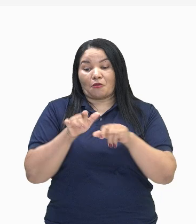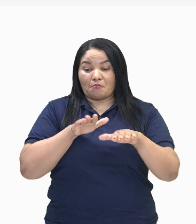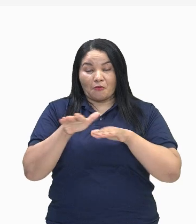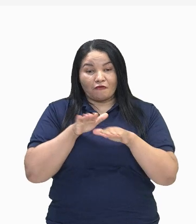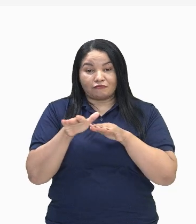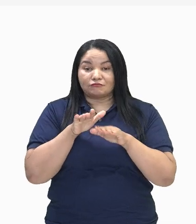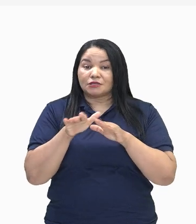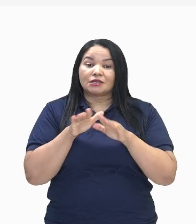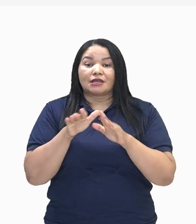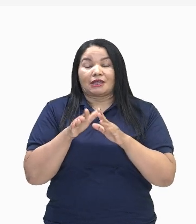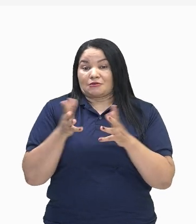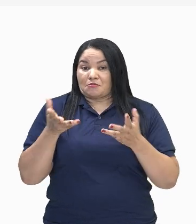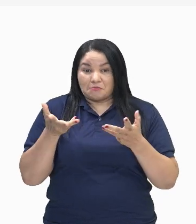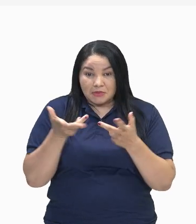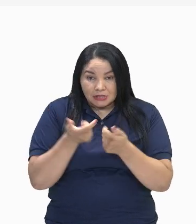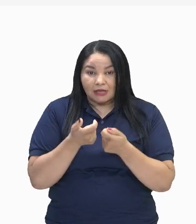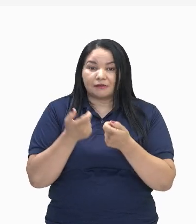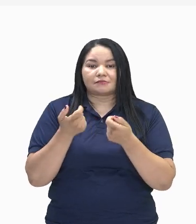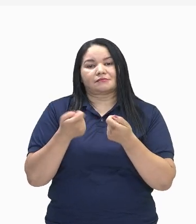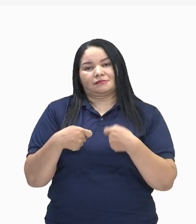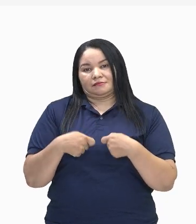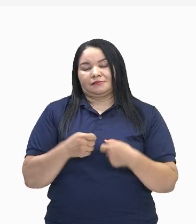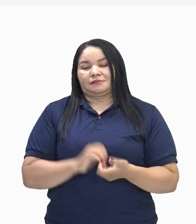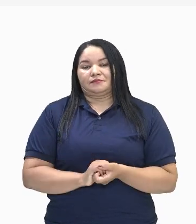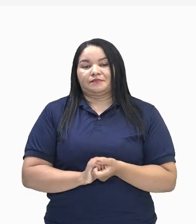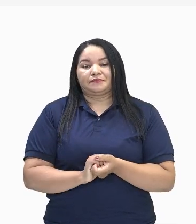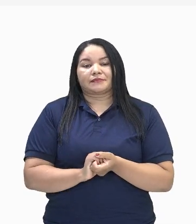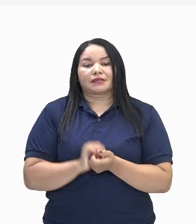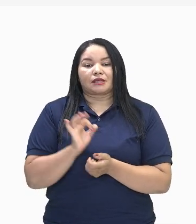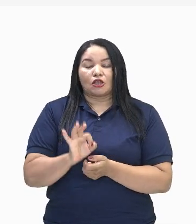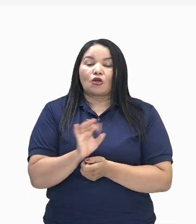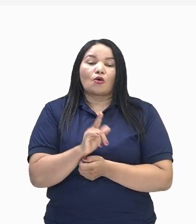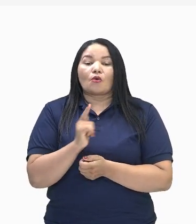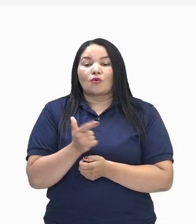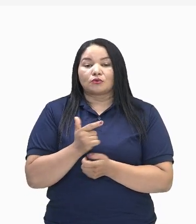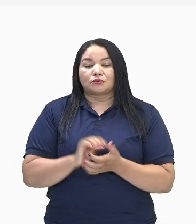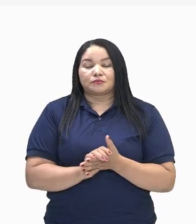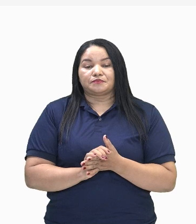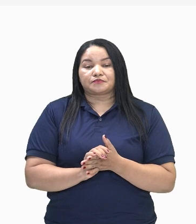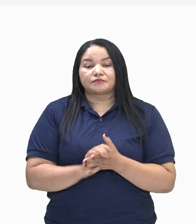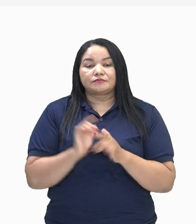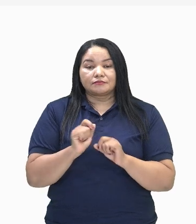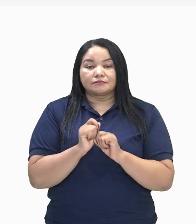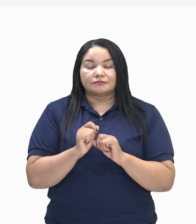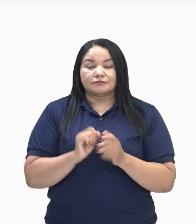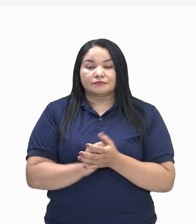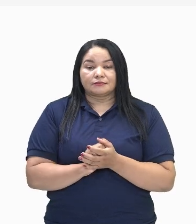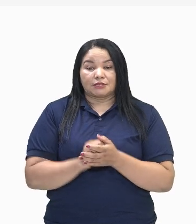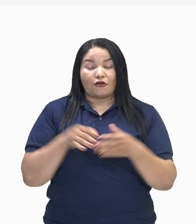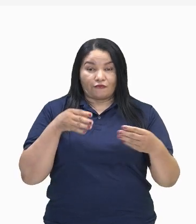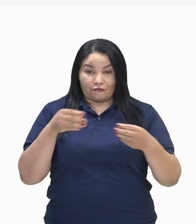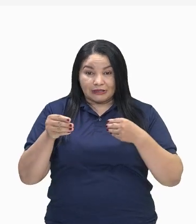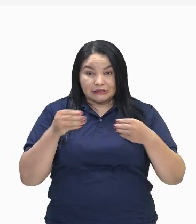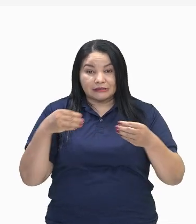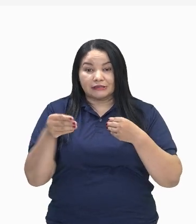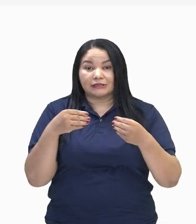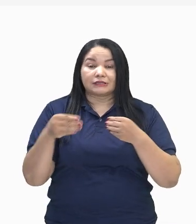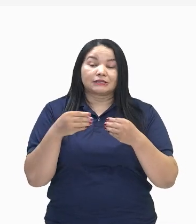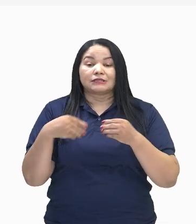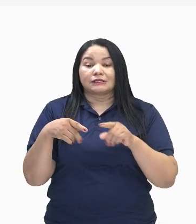com eficiência, tá certo? Outro benefício é o aumento da flexibilidade e